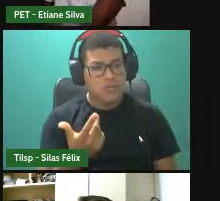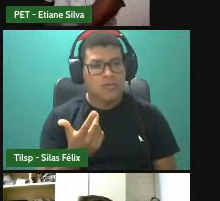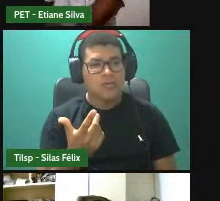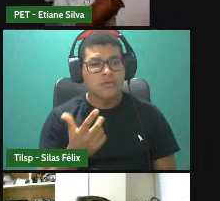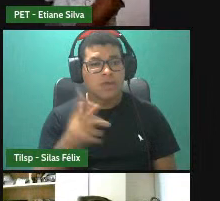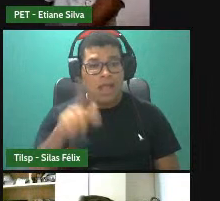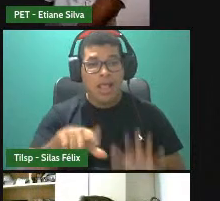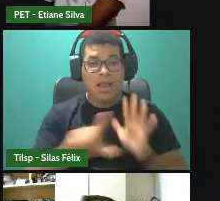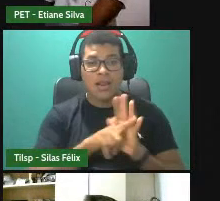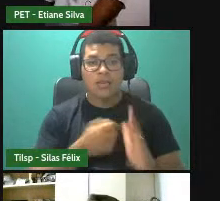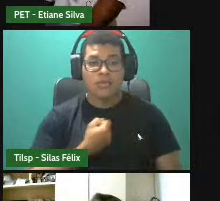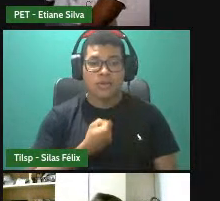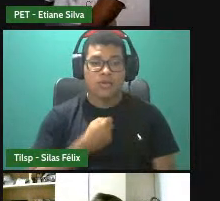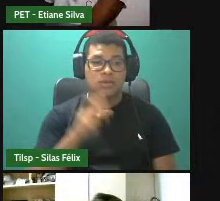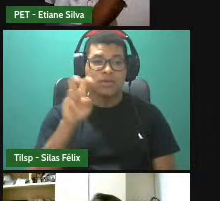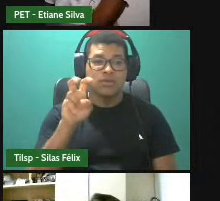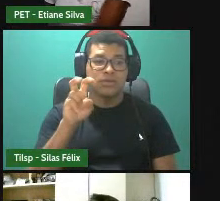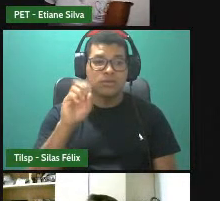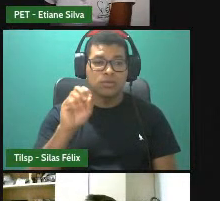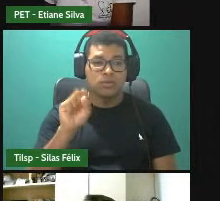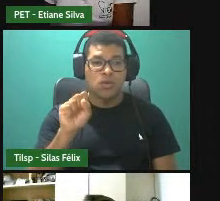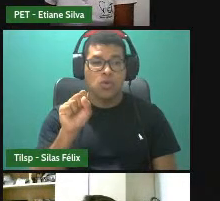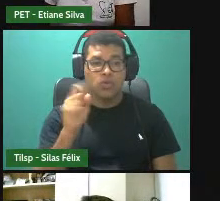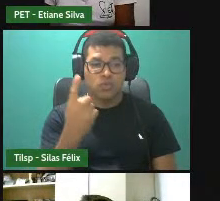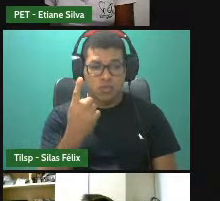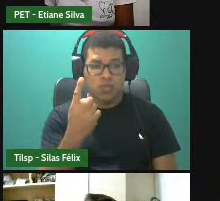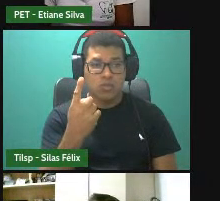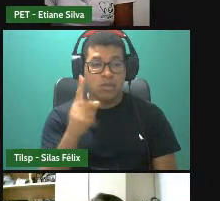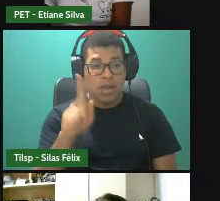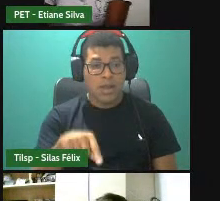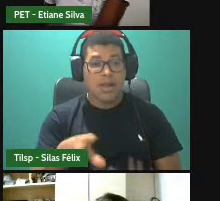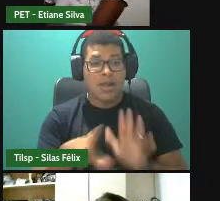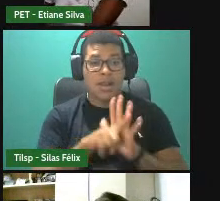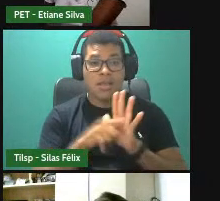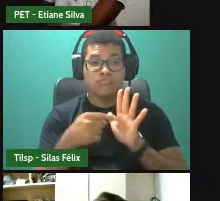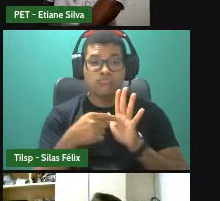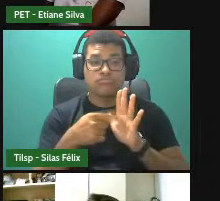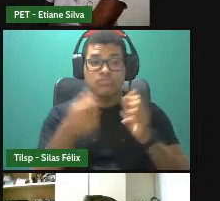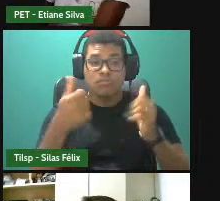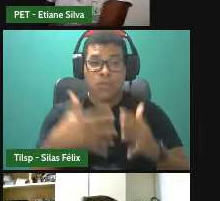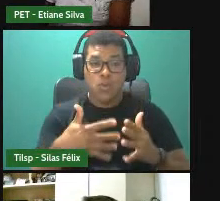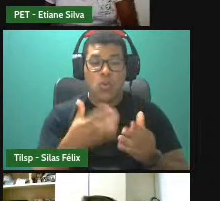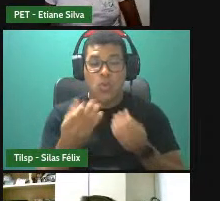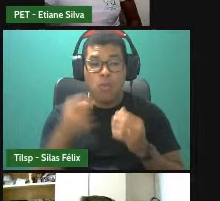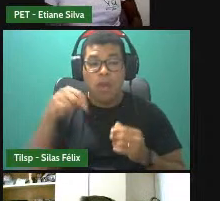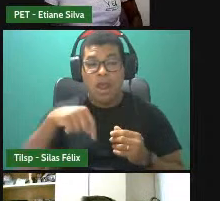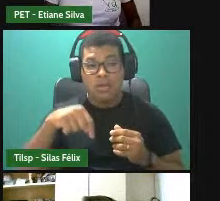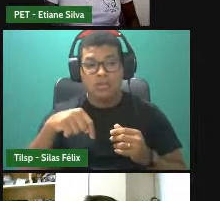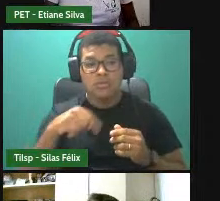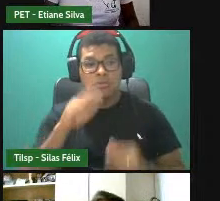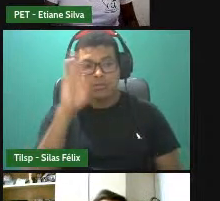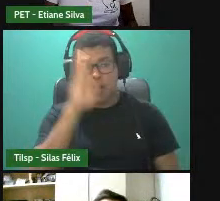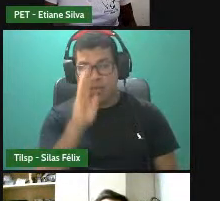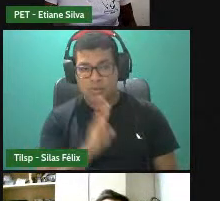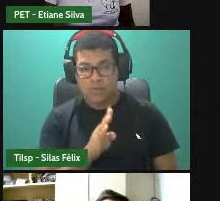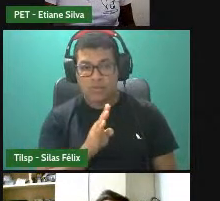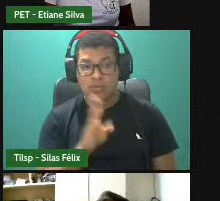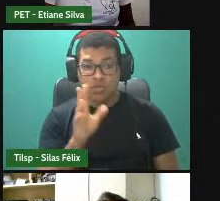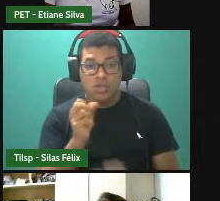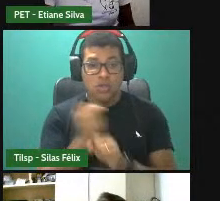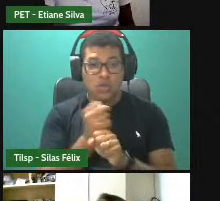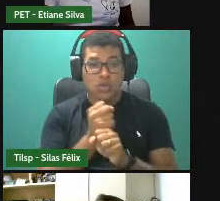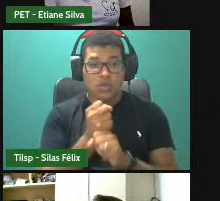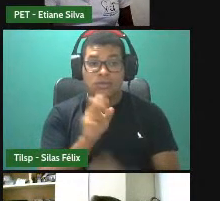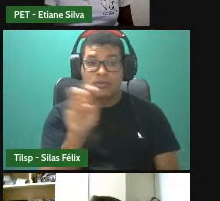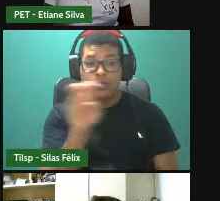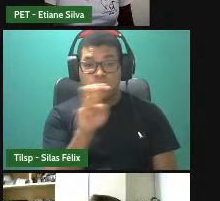Lei 5.081, né, que é a lei que regulamenta o exercício da odontologia no nosso país, que inclusive completou 55 anos